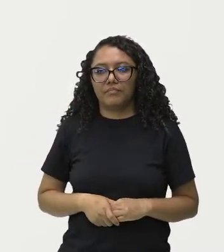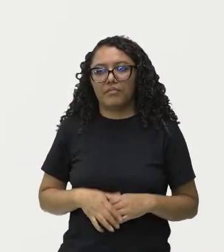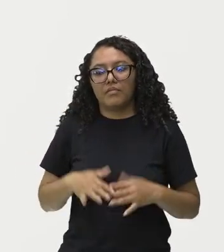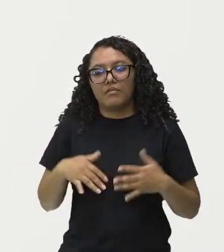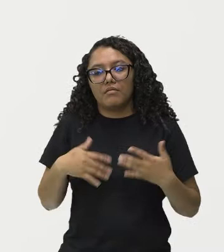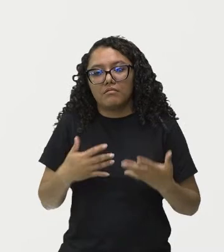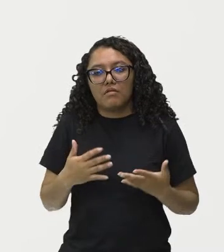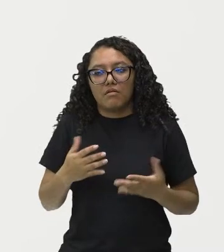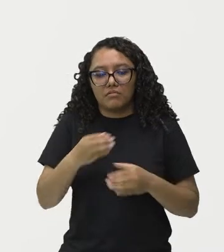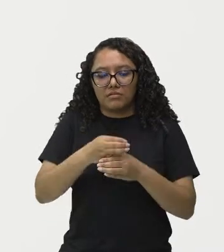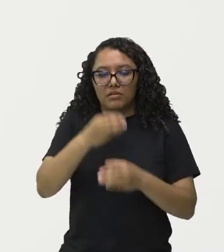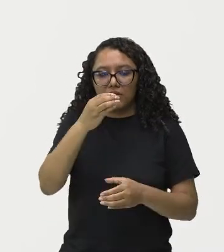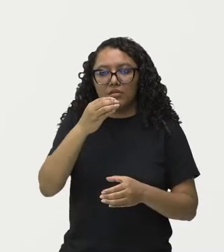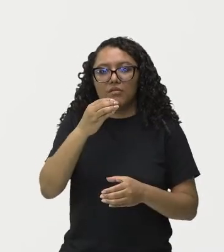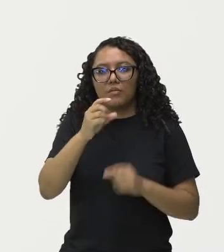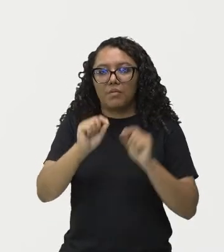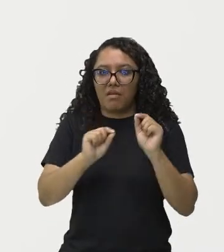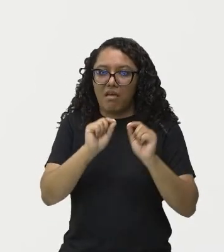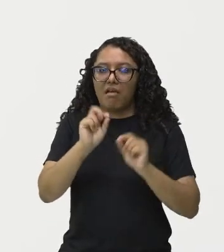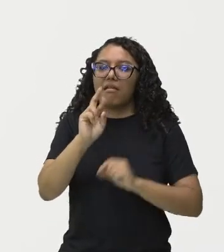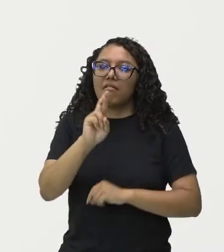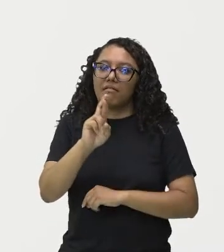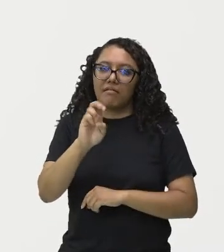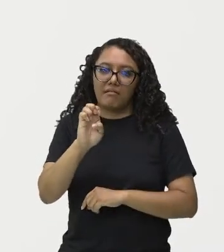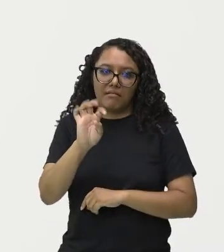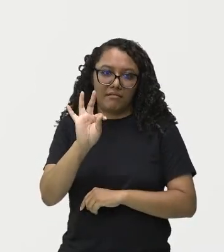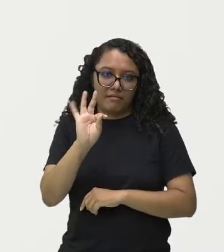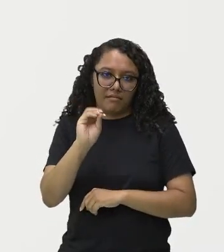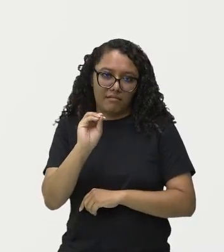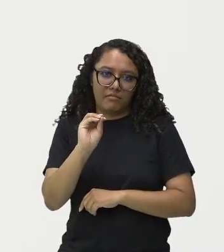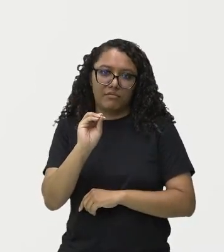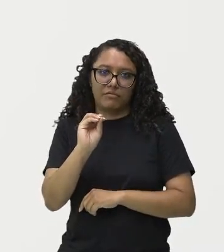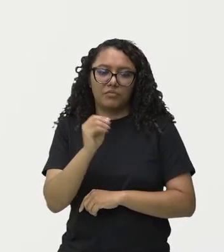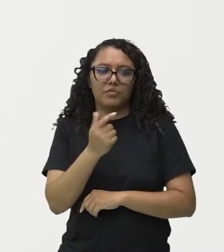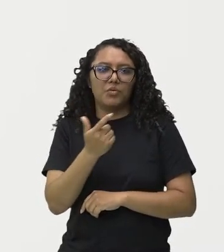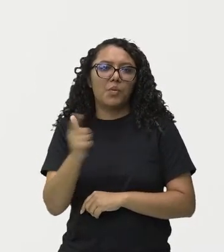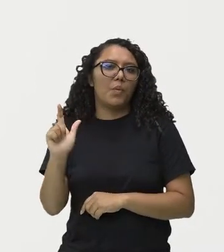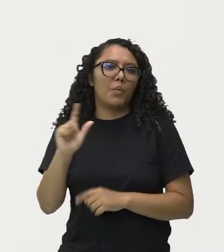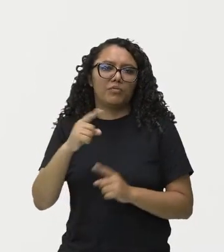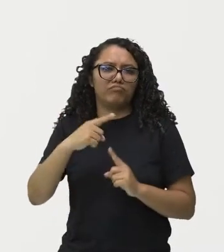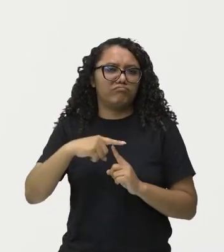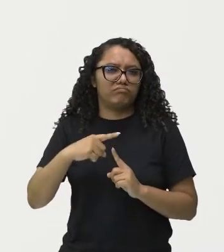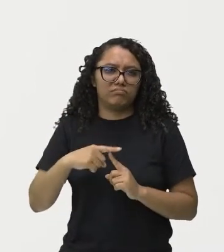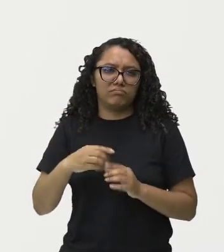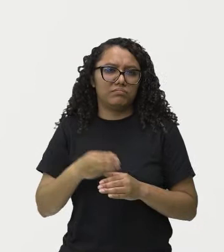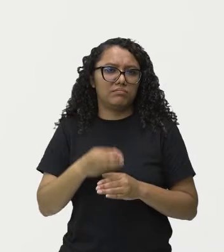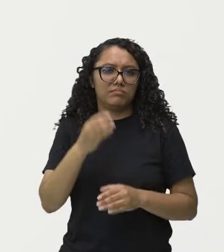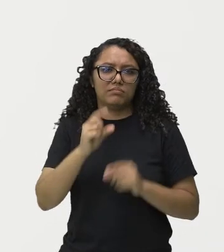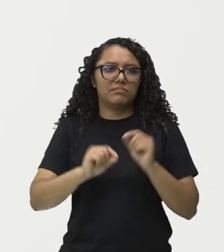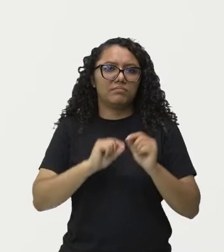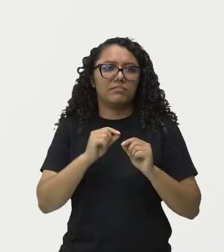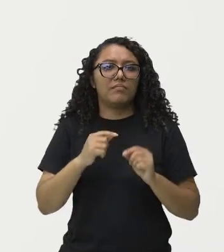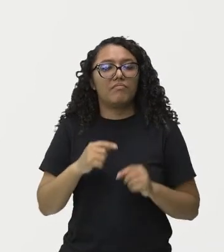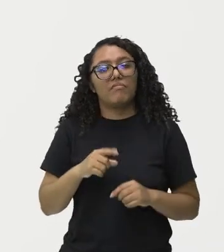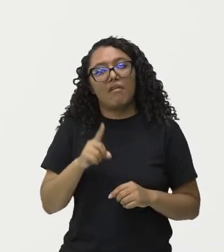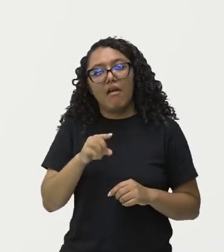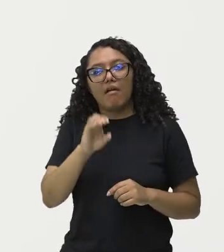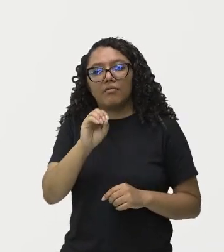cilindro ele é um cilindro reto, tá bom? Professor, e qual é o outro tipo de cilindro? O outro tipo é o cilindro